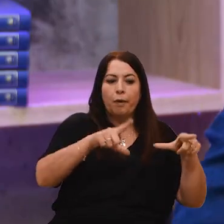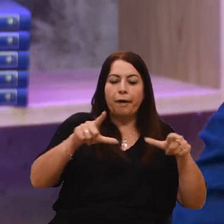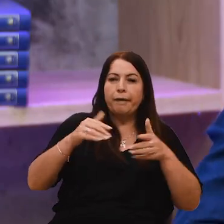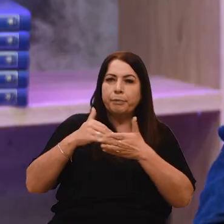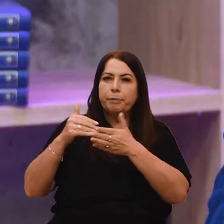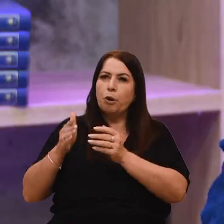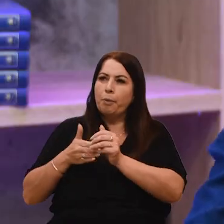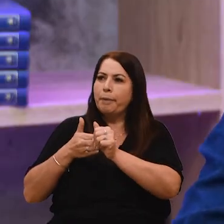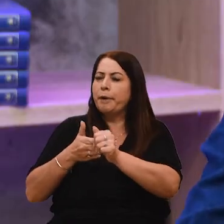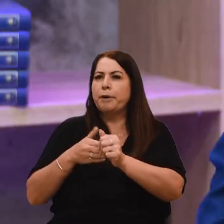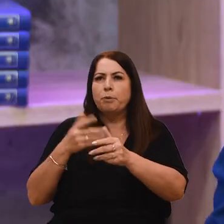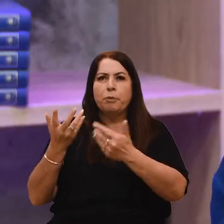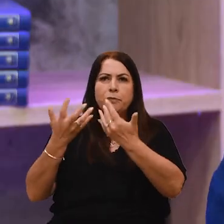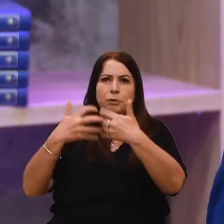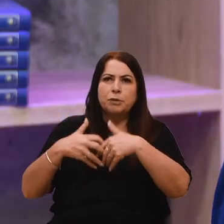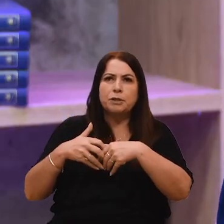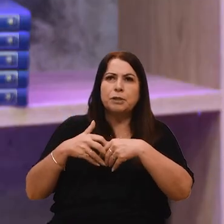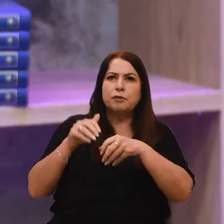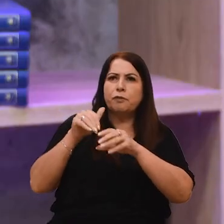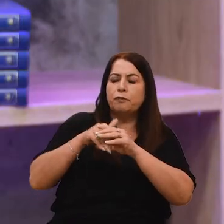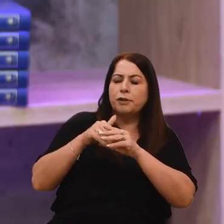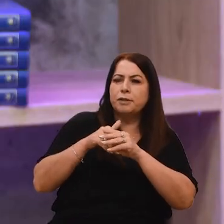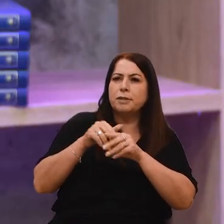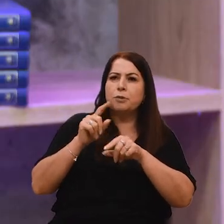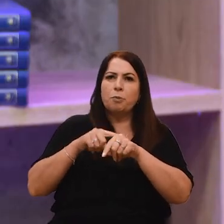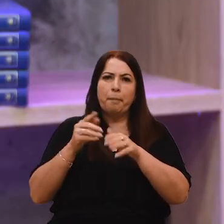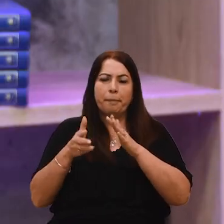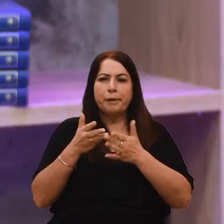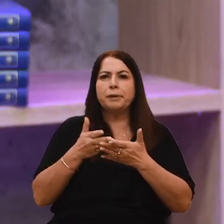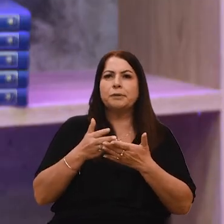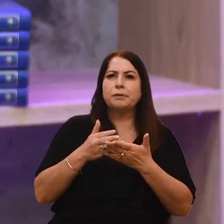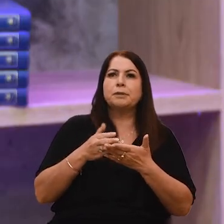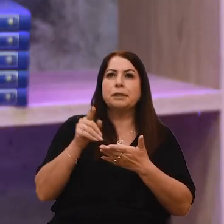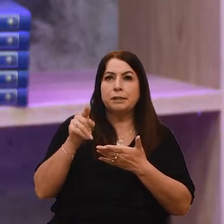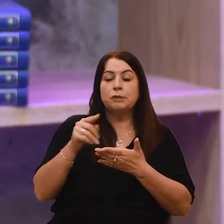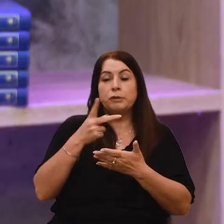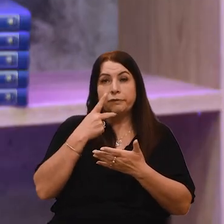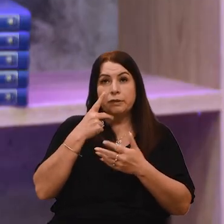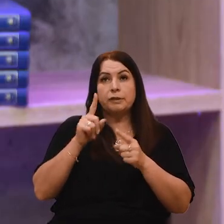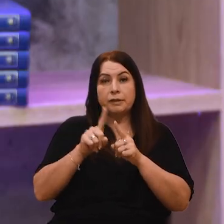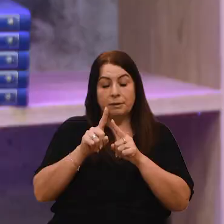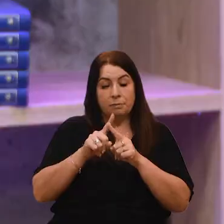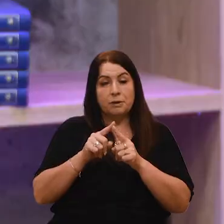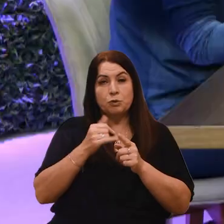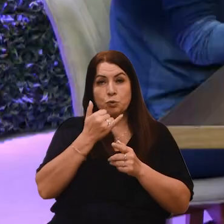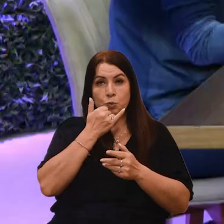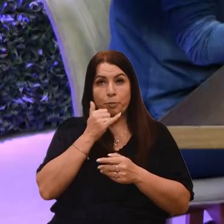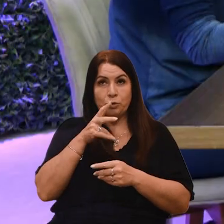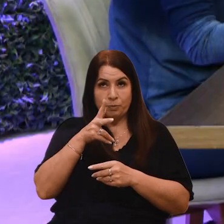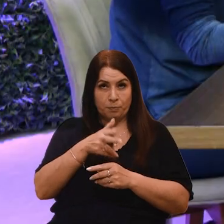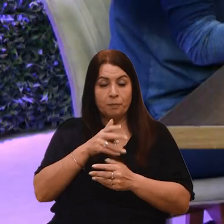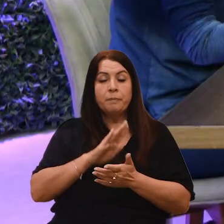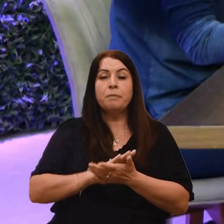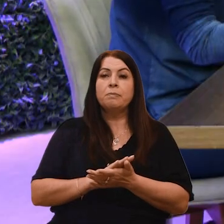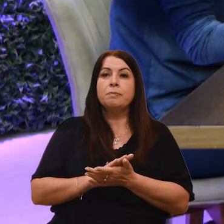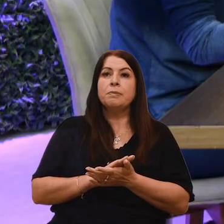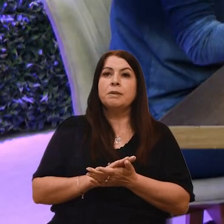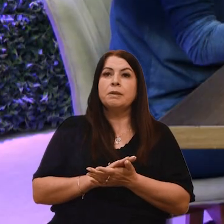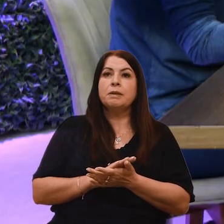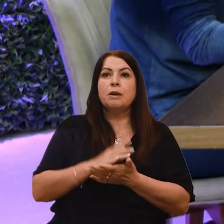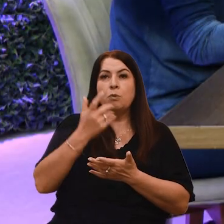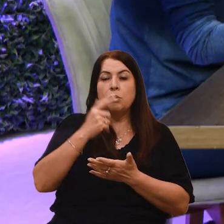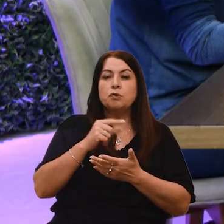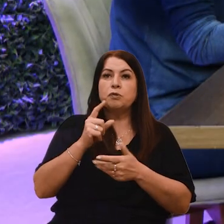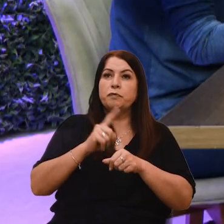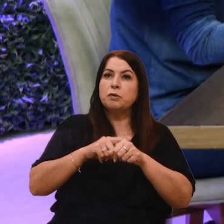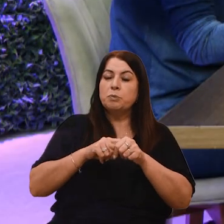eles acompanharem como é que funciona a votação naquele momento e tal. Então... Esse eu diria, inclusive, Carol, desculpa te interromper, mas acho que foi um